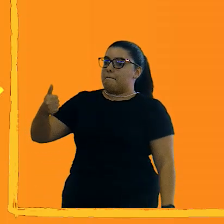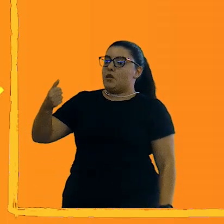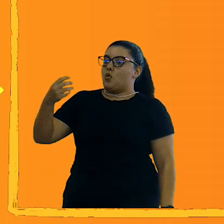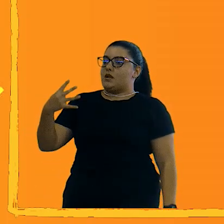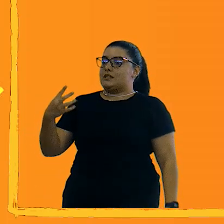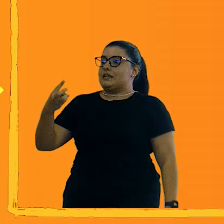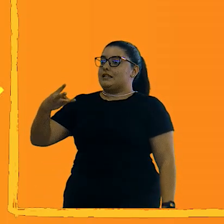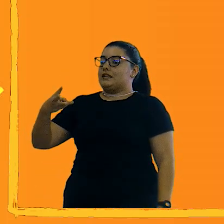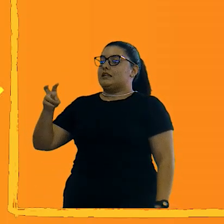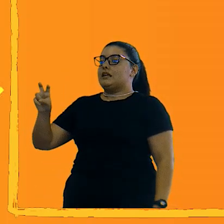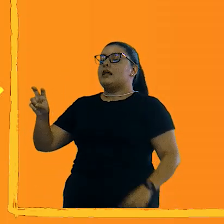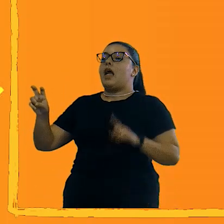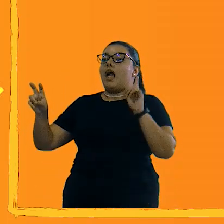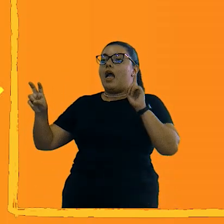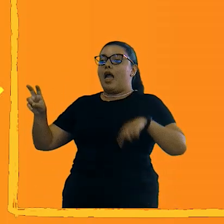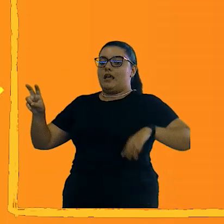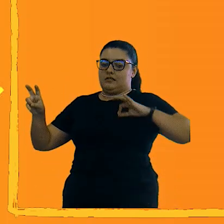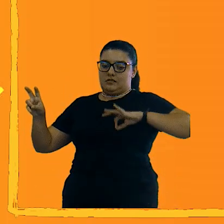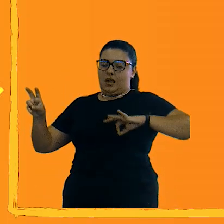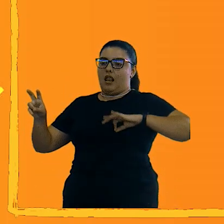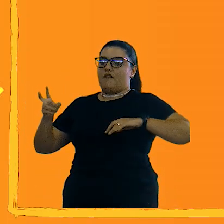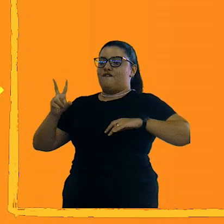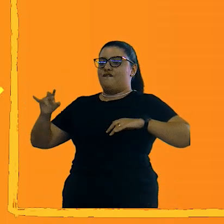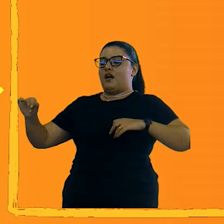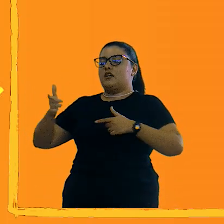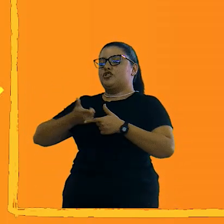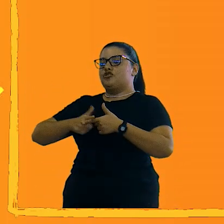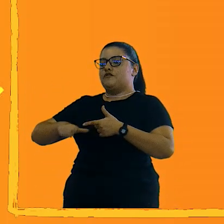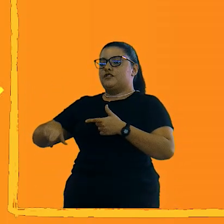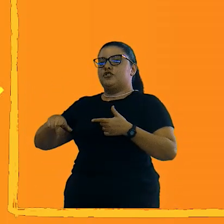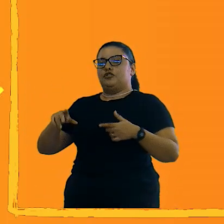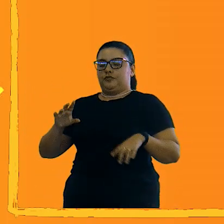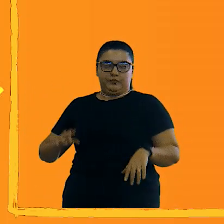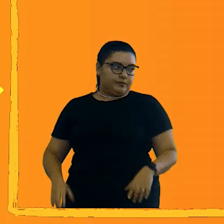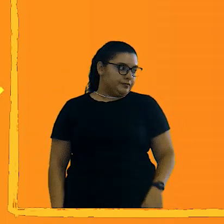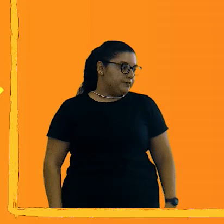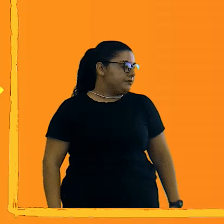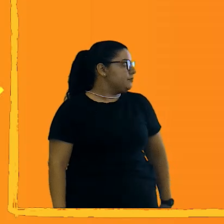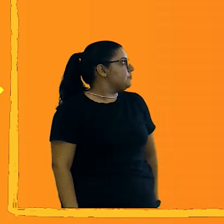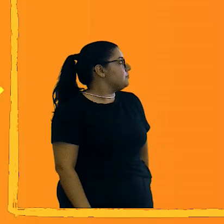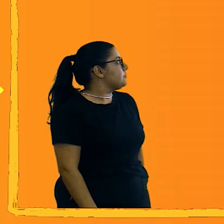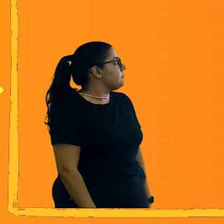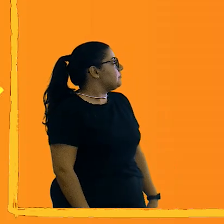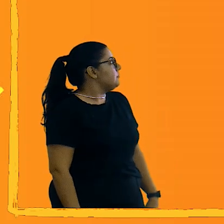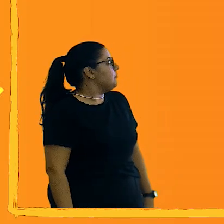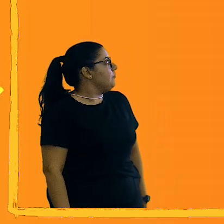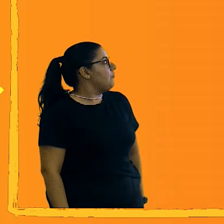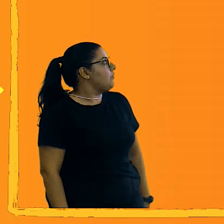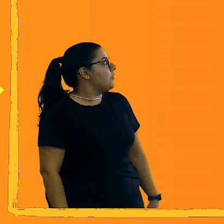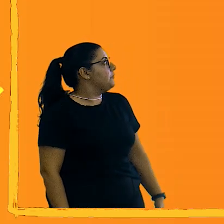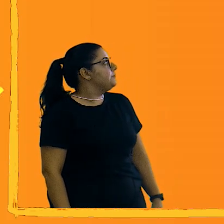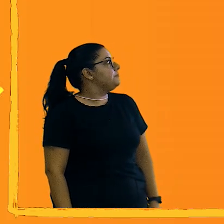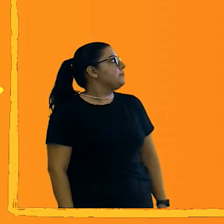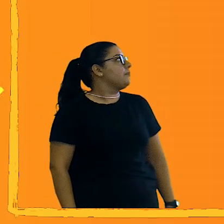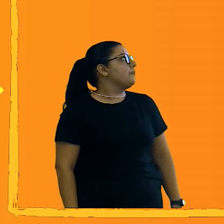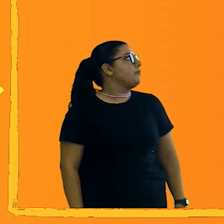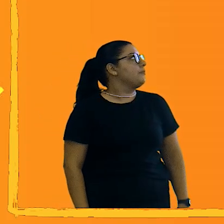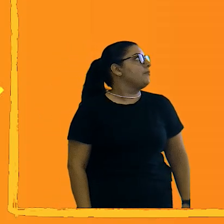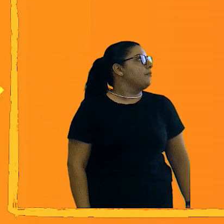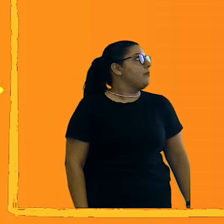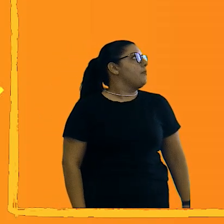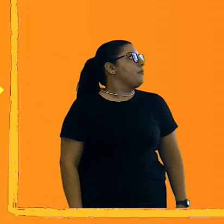435 1435 pessoal mesmo raciocínio 2e 2x